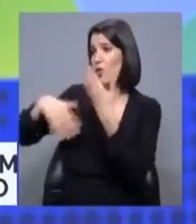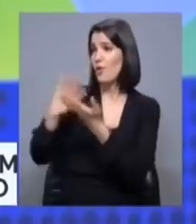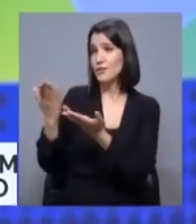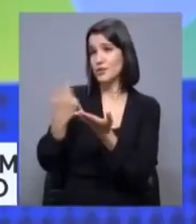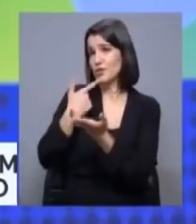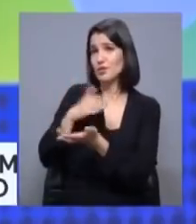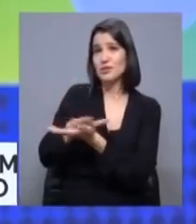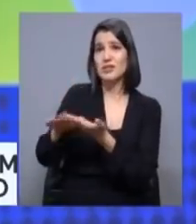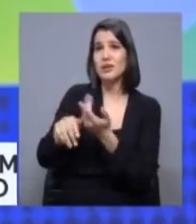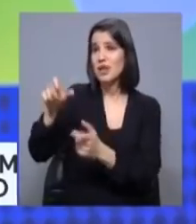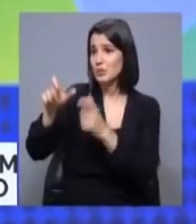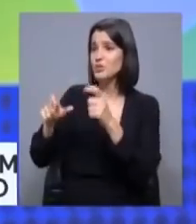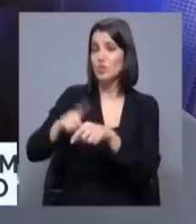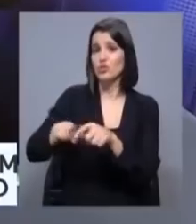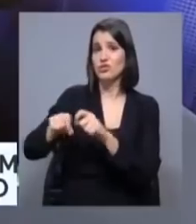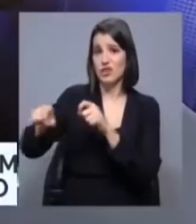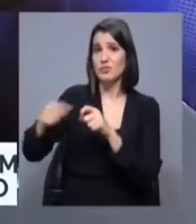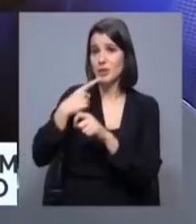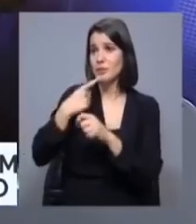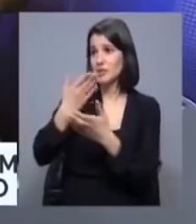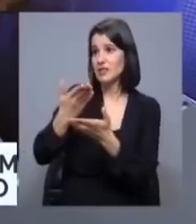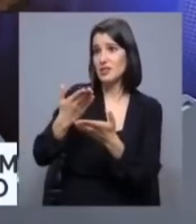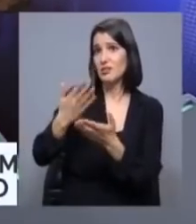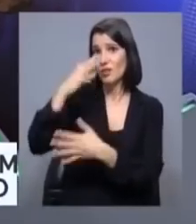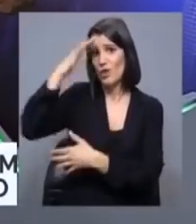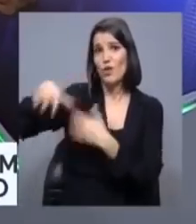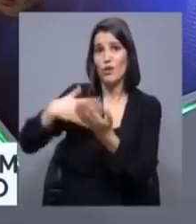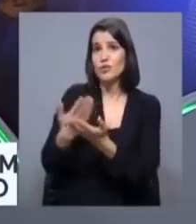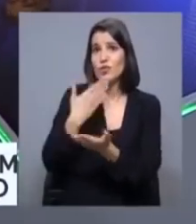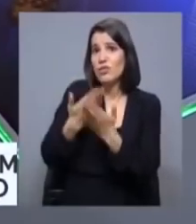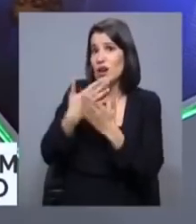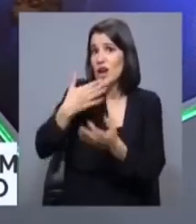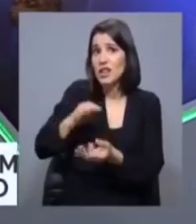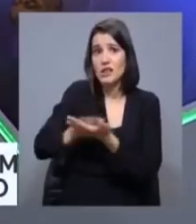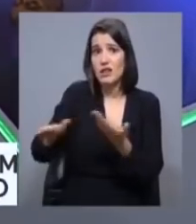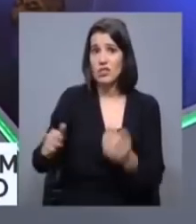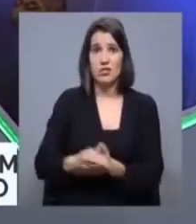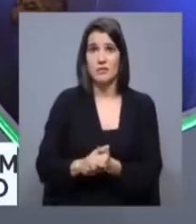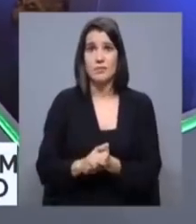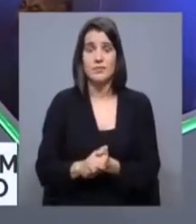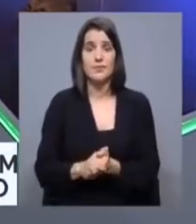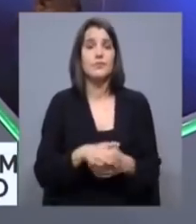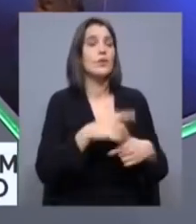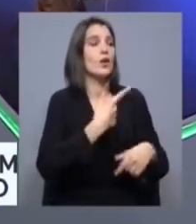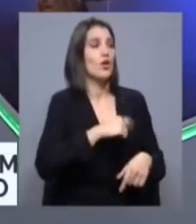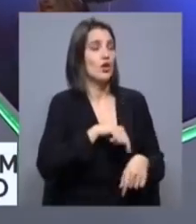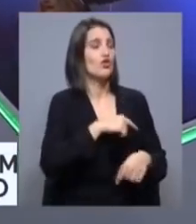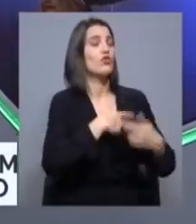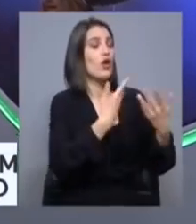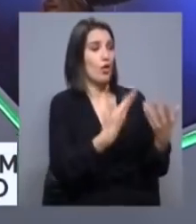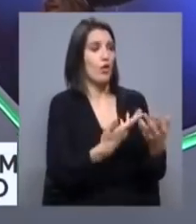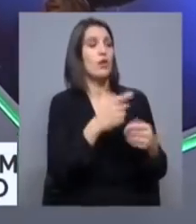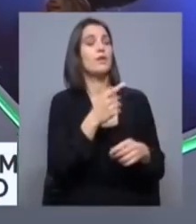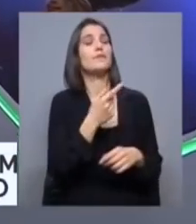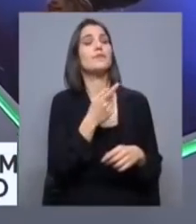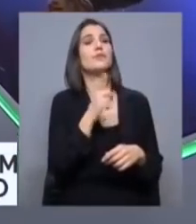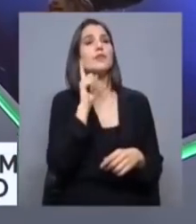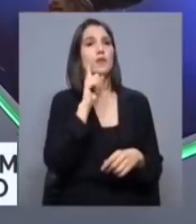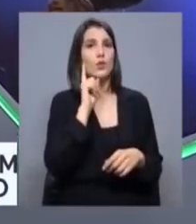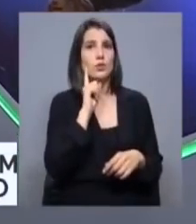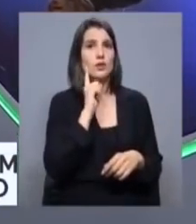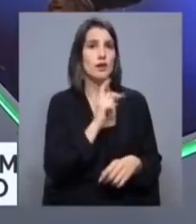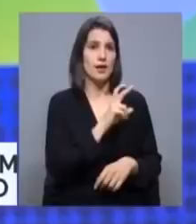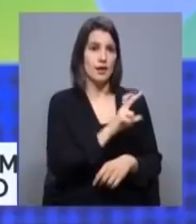temos hoje as pessoas não mudam o tempo em que as forças não temos hoje um valor de